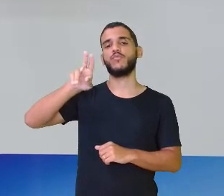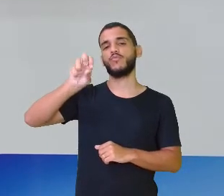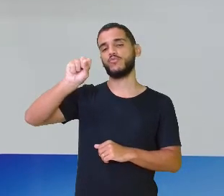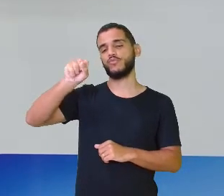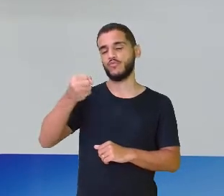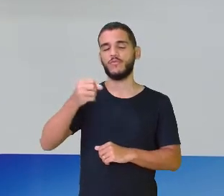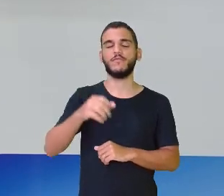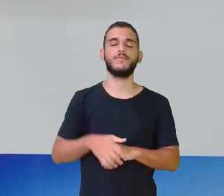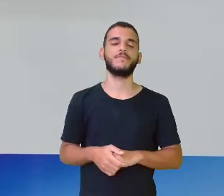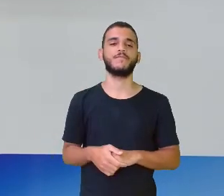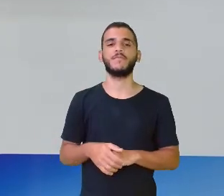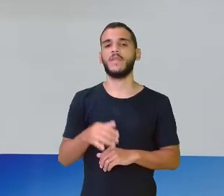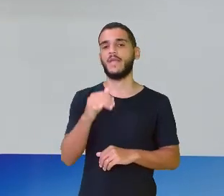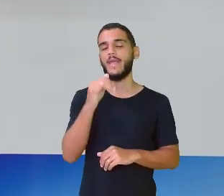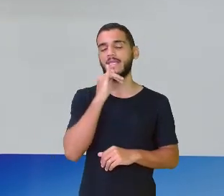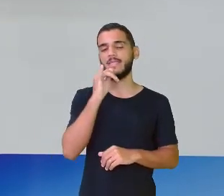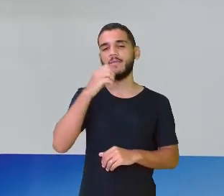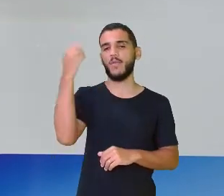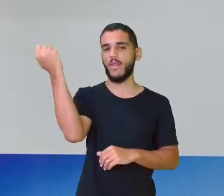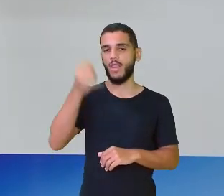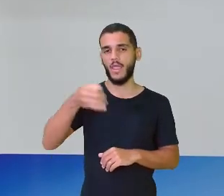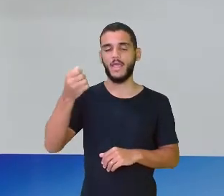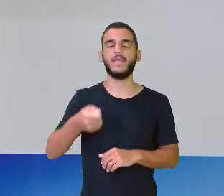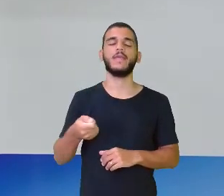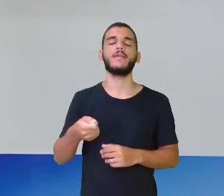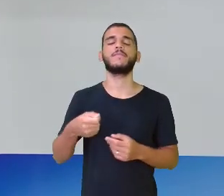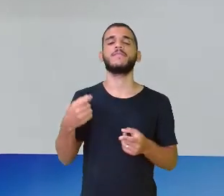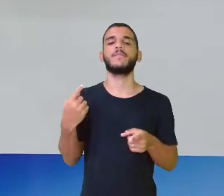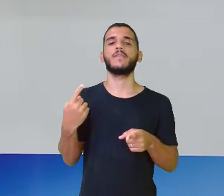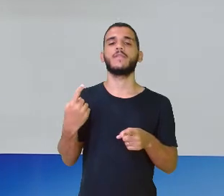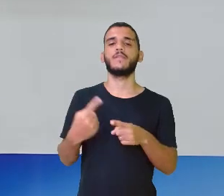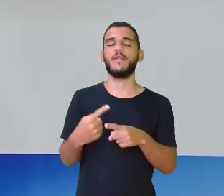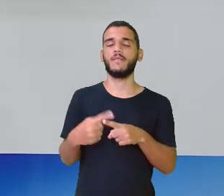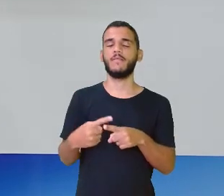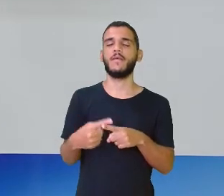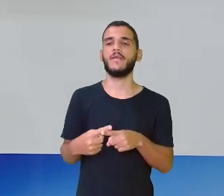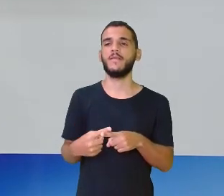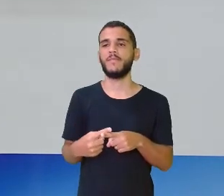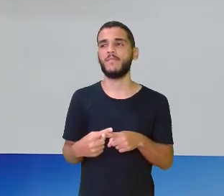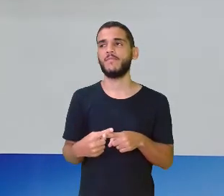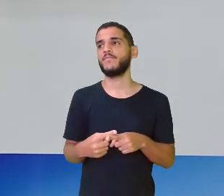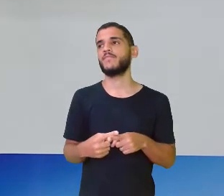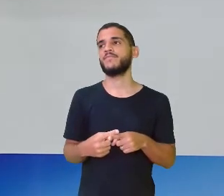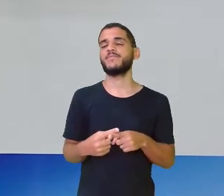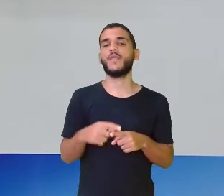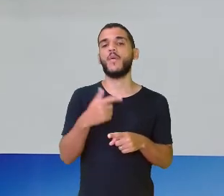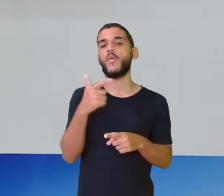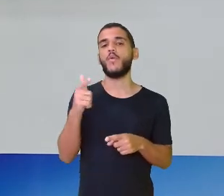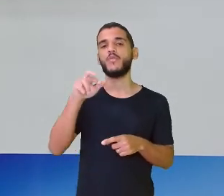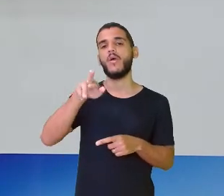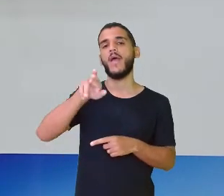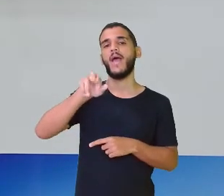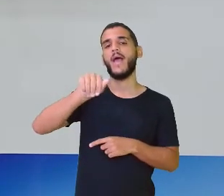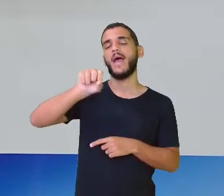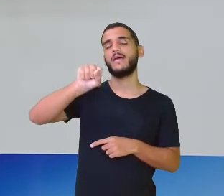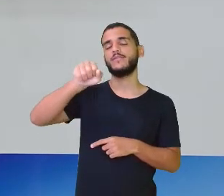Um leque. E o raso, que é como eu disse para vocês, é como se eu